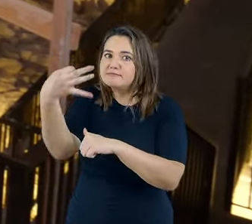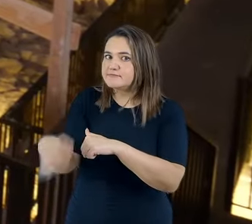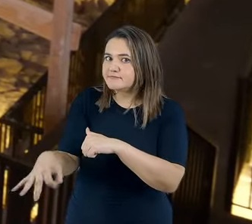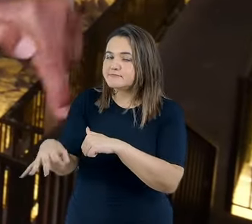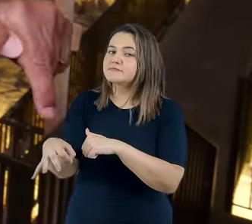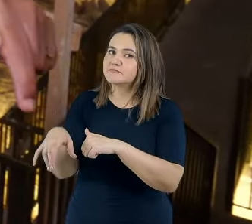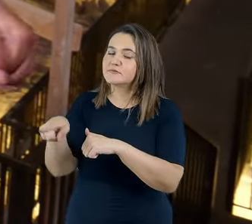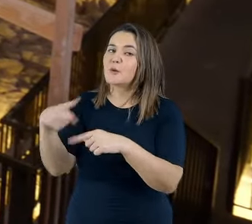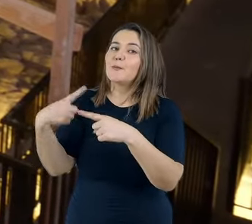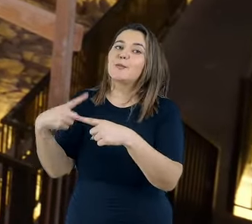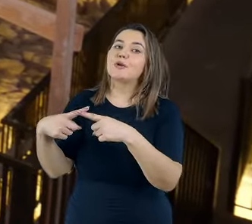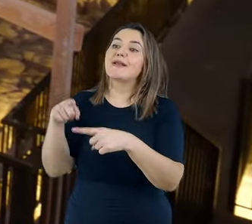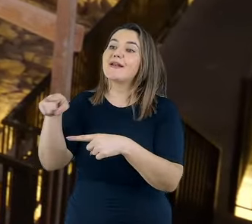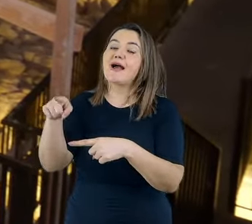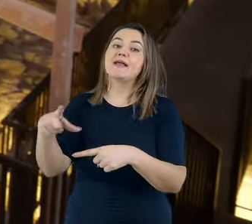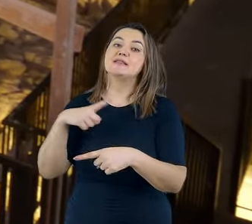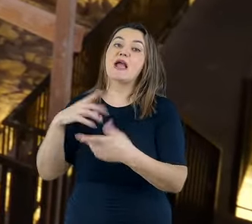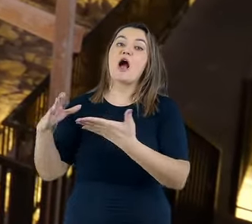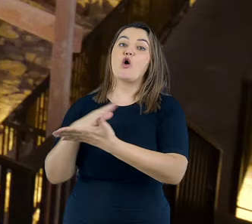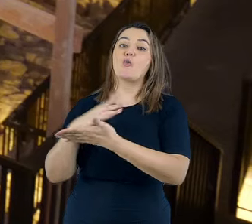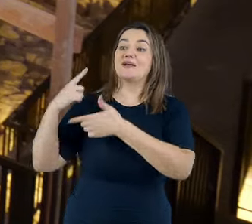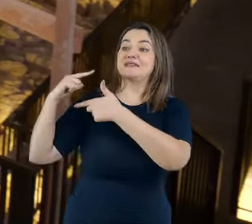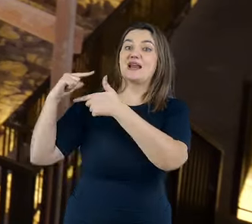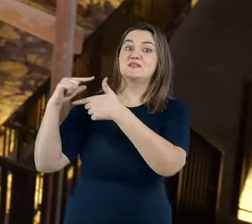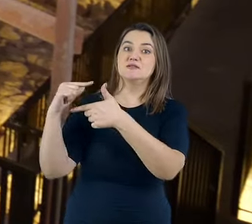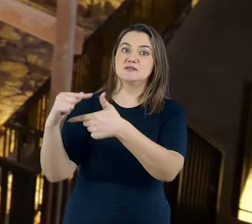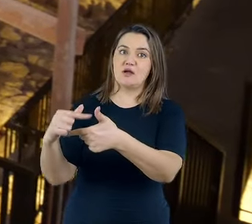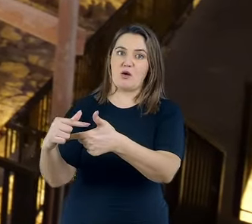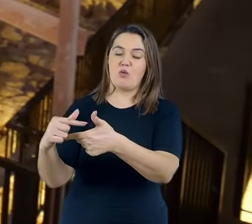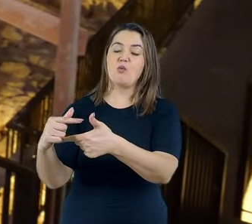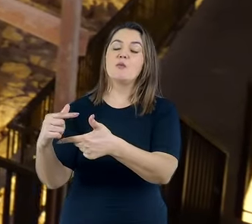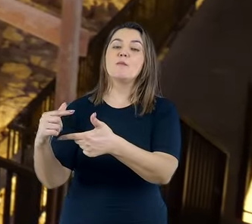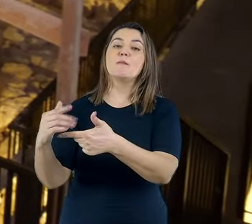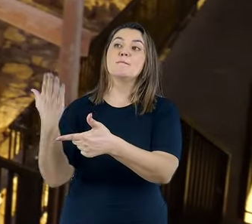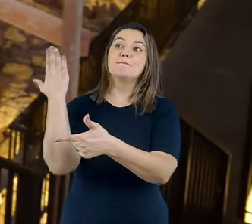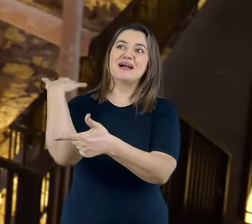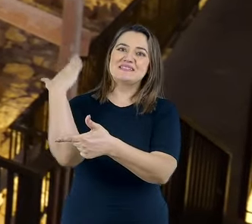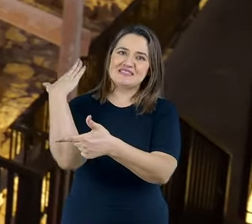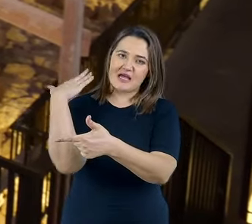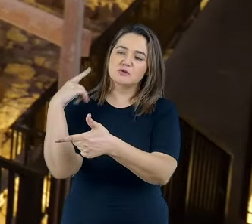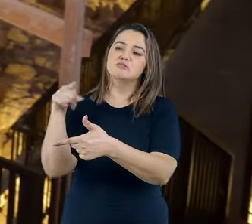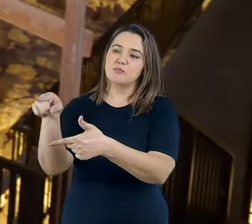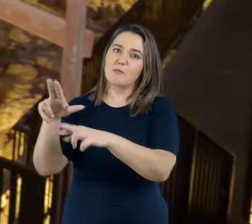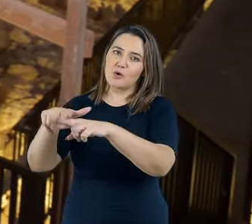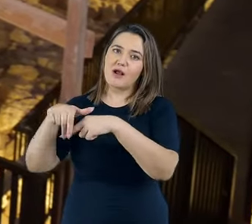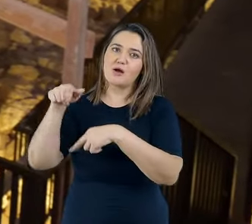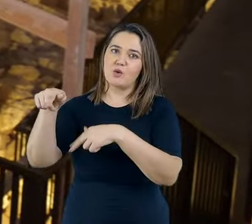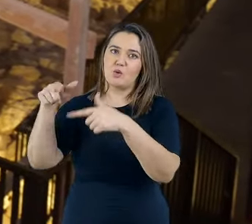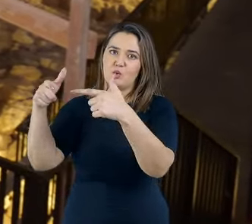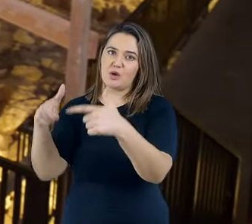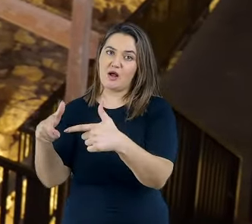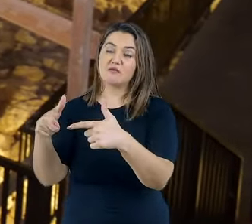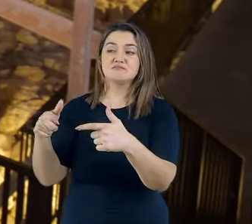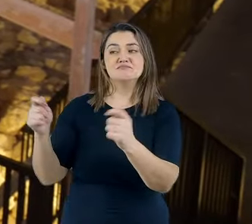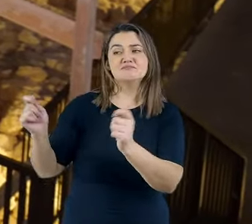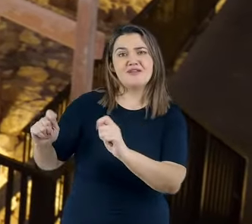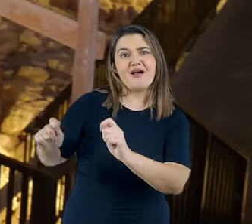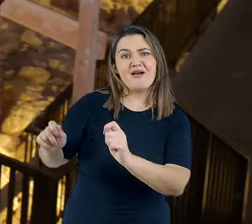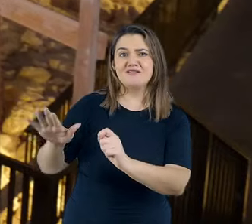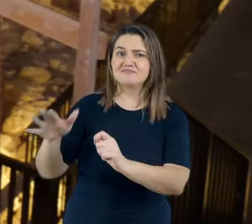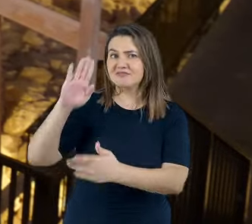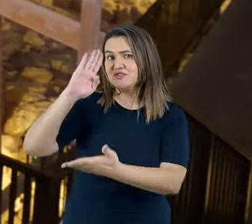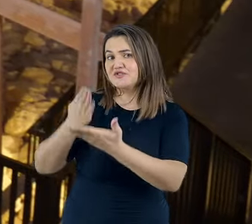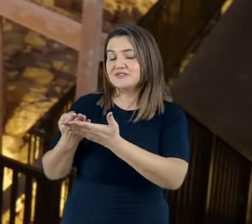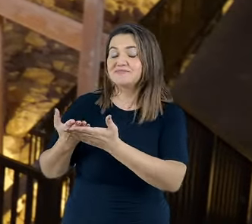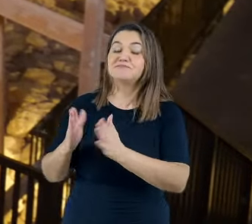Pedro, príncipe dos apóstolos, porque você tem tradições de igrejas posteriores que foram construídas naquele lugar. Tá certo? Então você tem